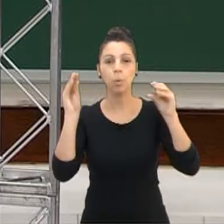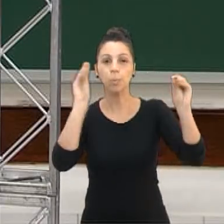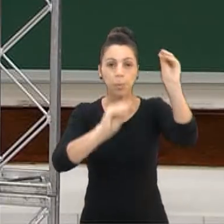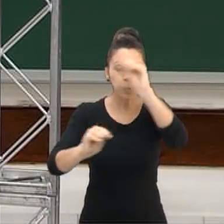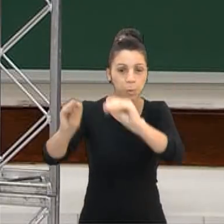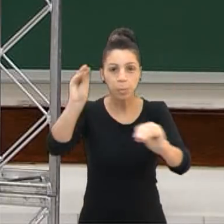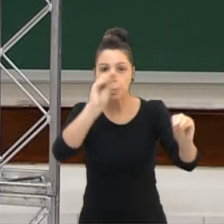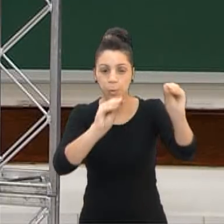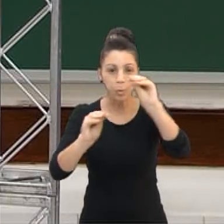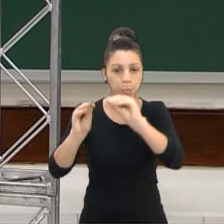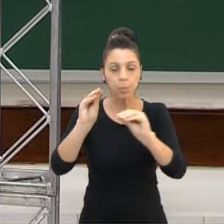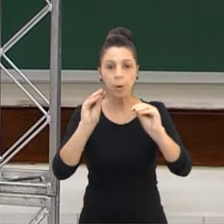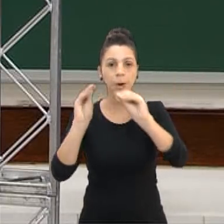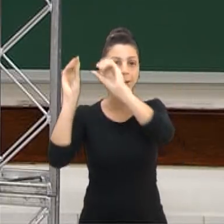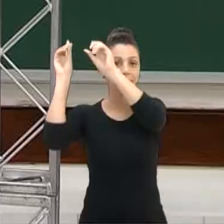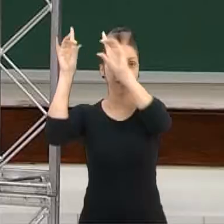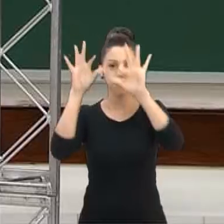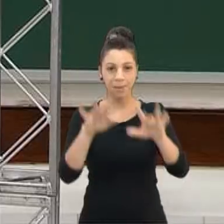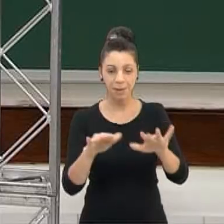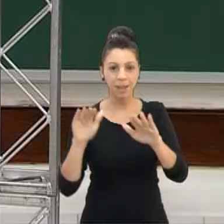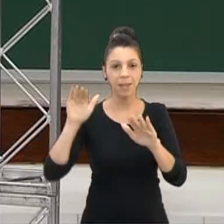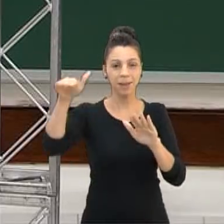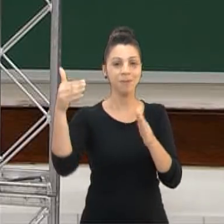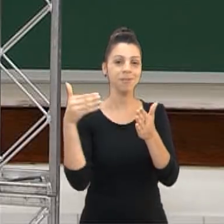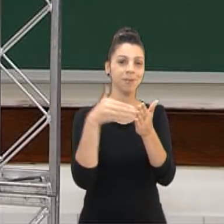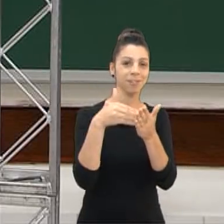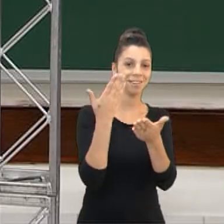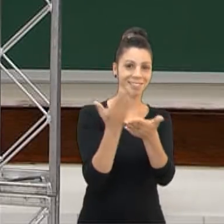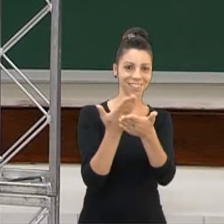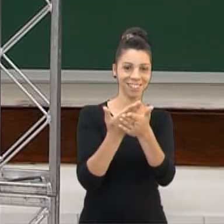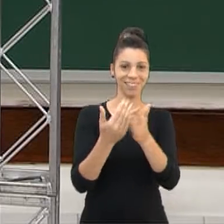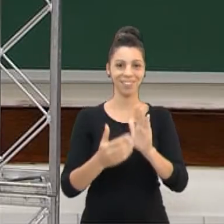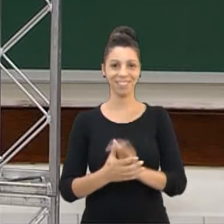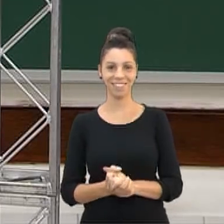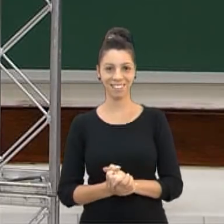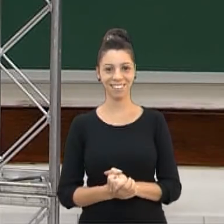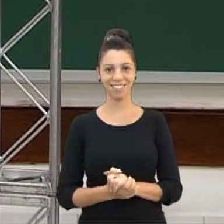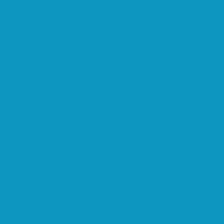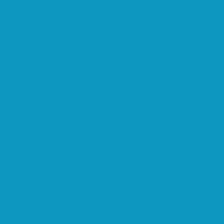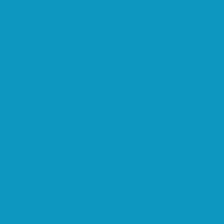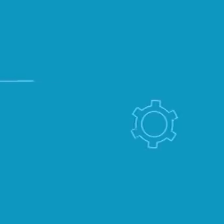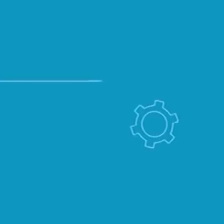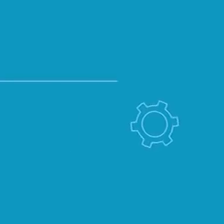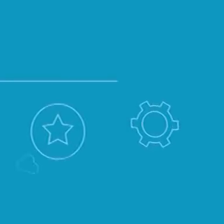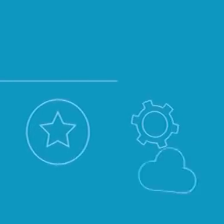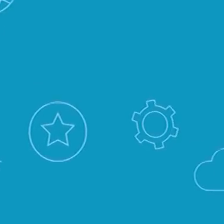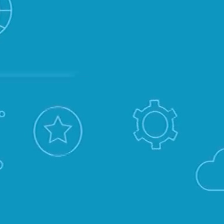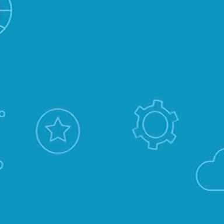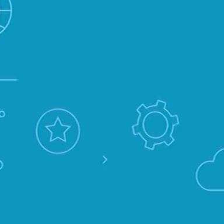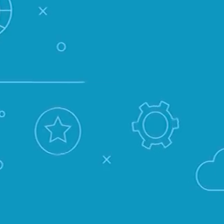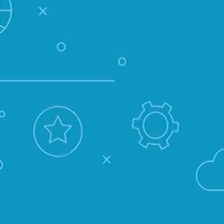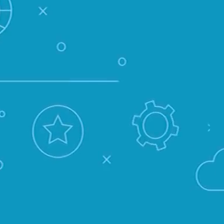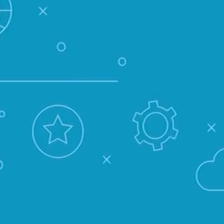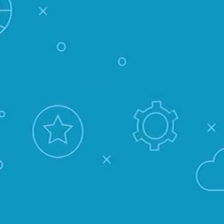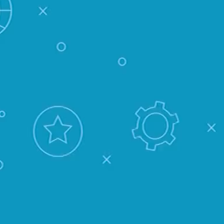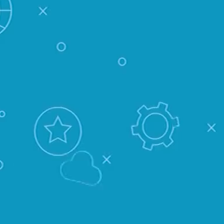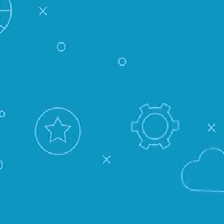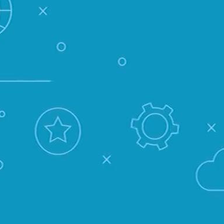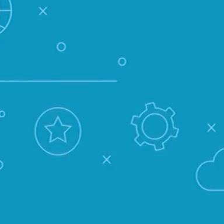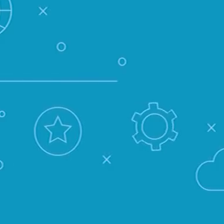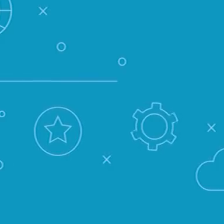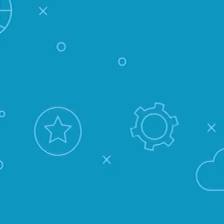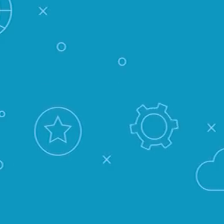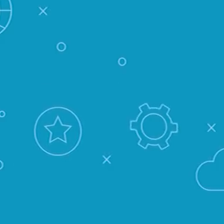fiquem com Deus e até a próxima aula.